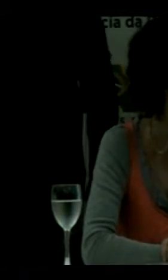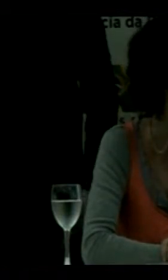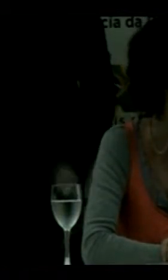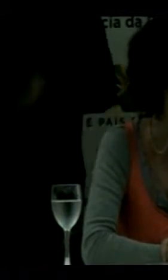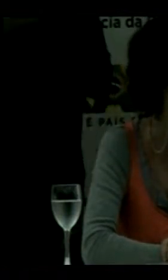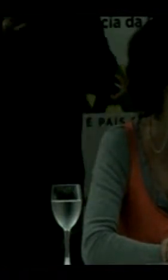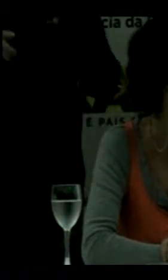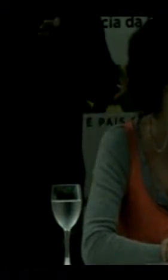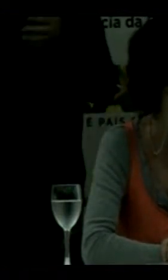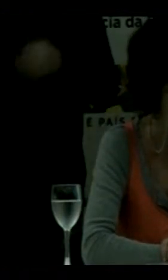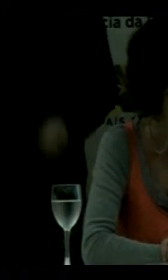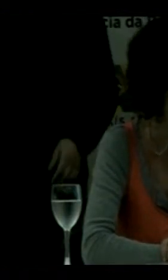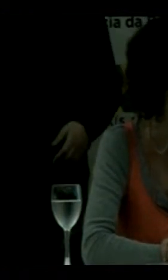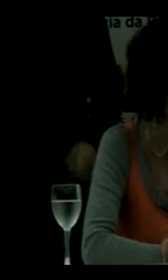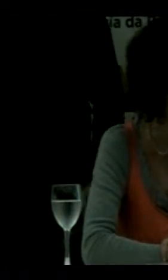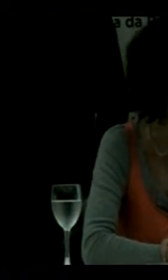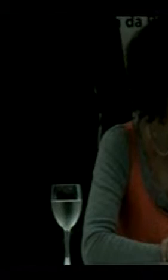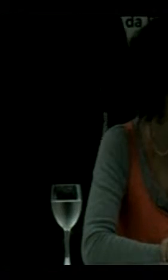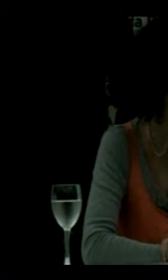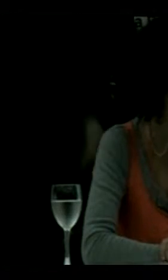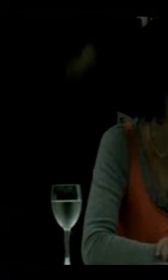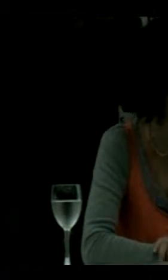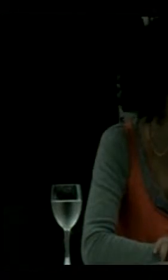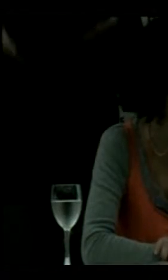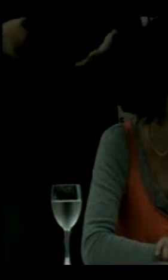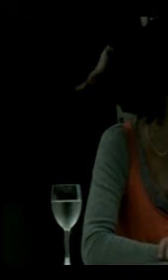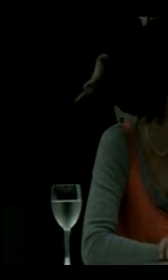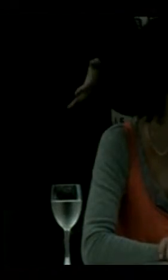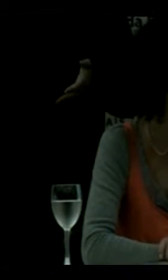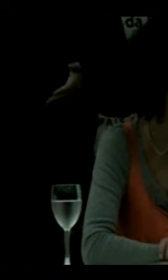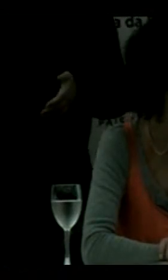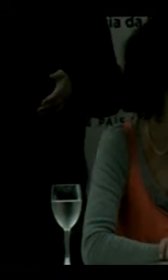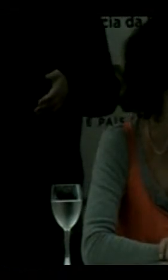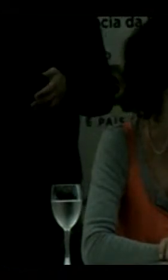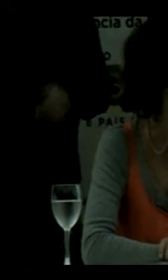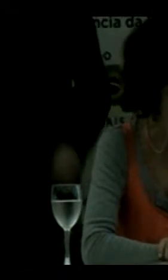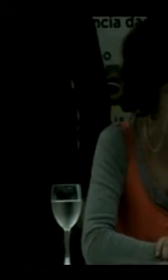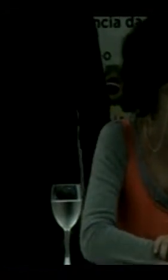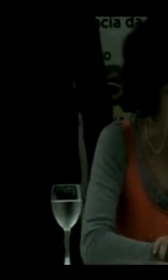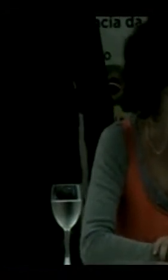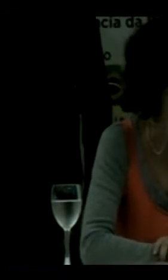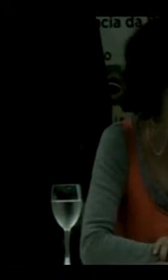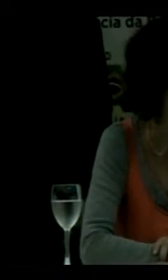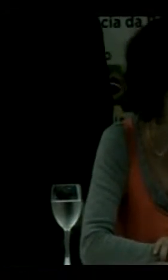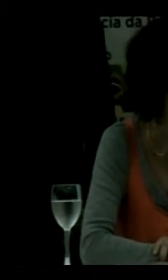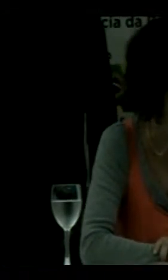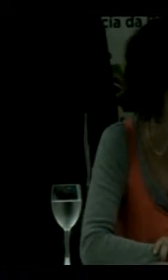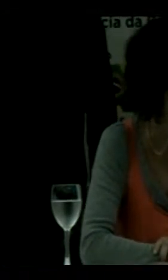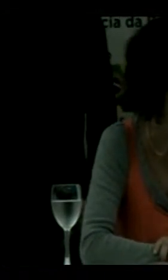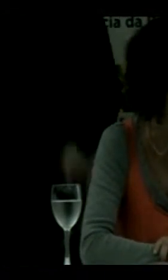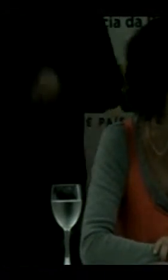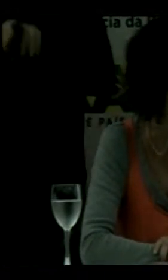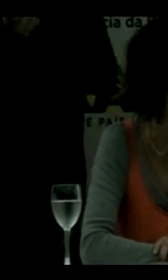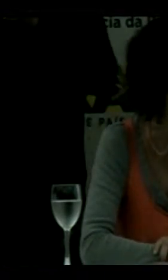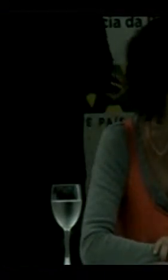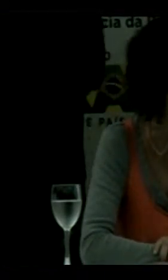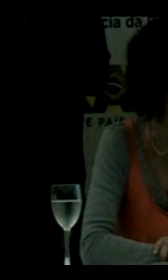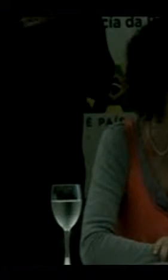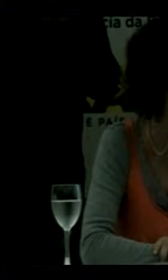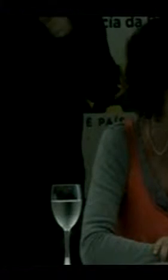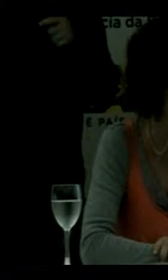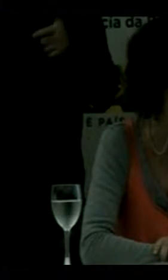pessoas que já participaram acharam importante essa democratização. Organizar um grupo de trabalho composto por vários